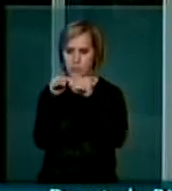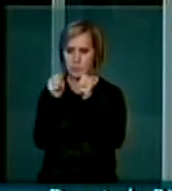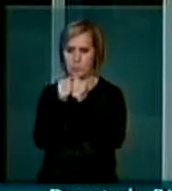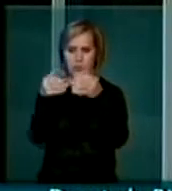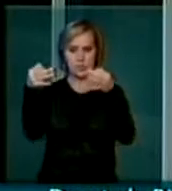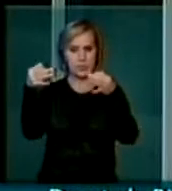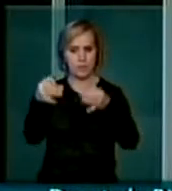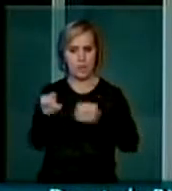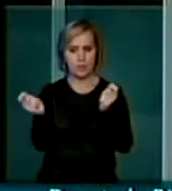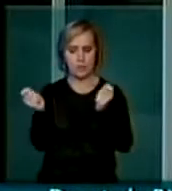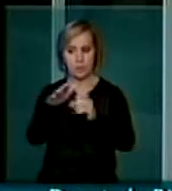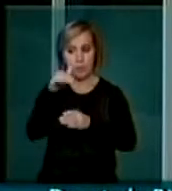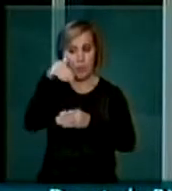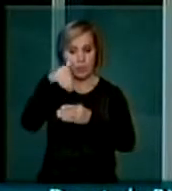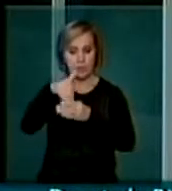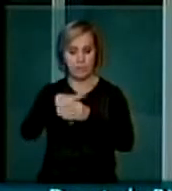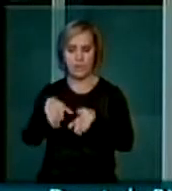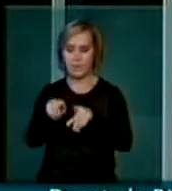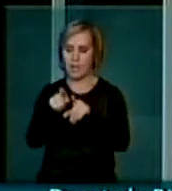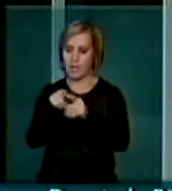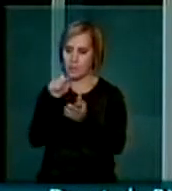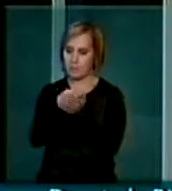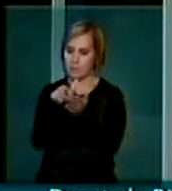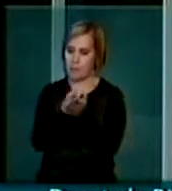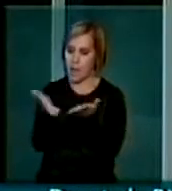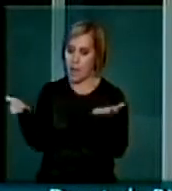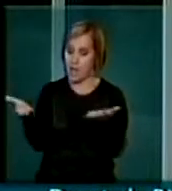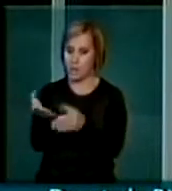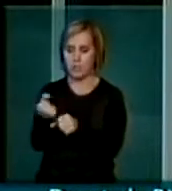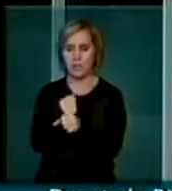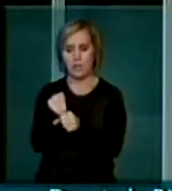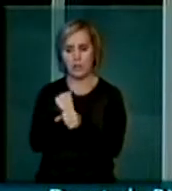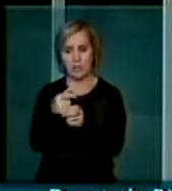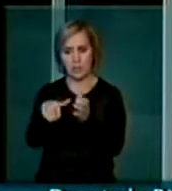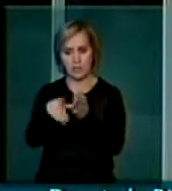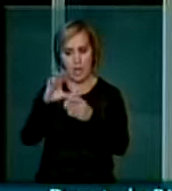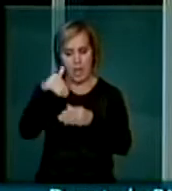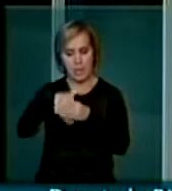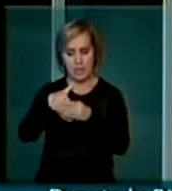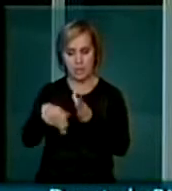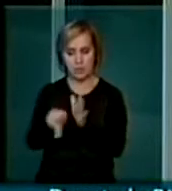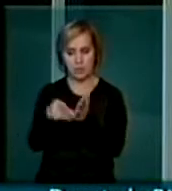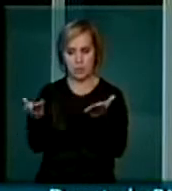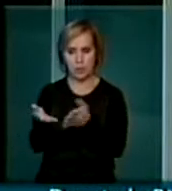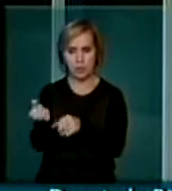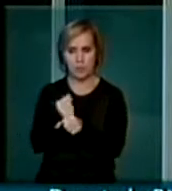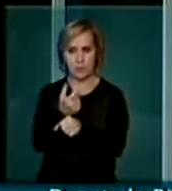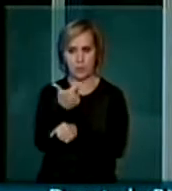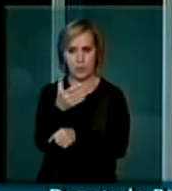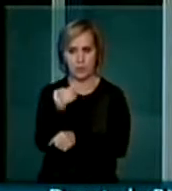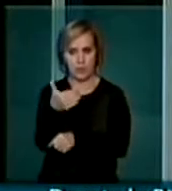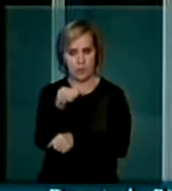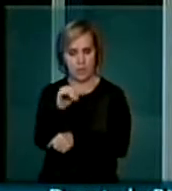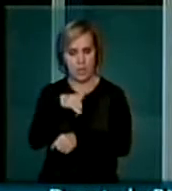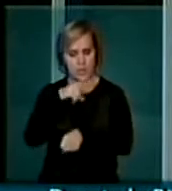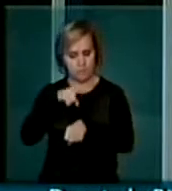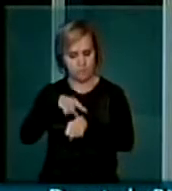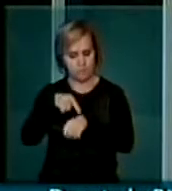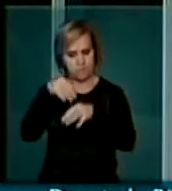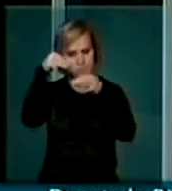que possa ser votado e aplicado ainda neste ano, nas eleições deste ano, cumpriu